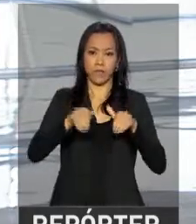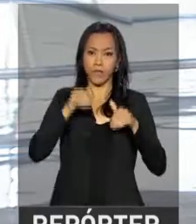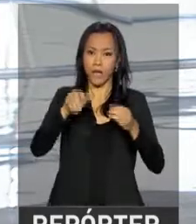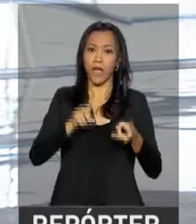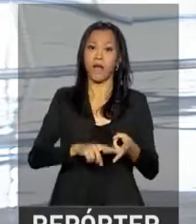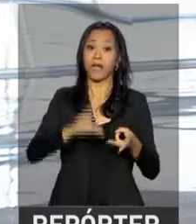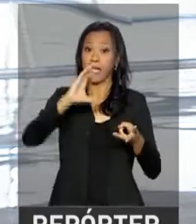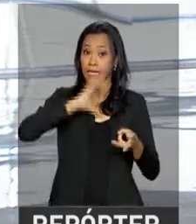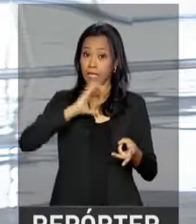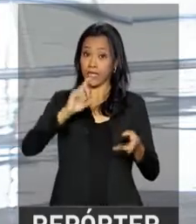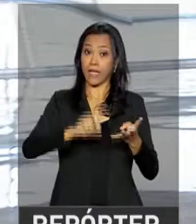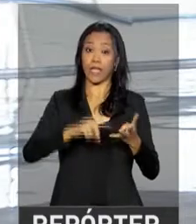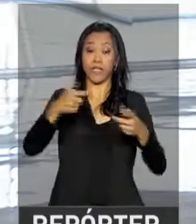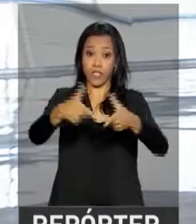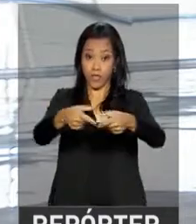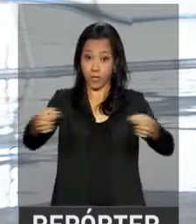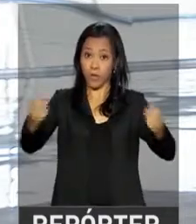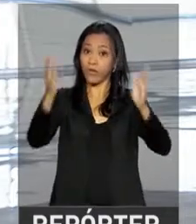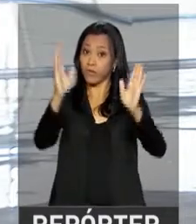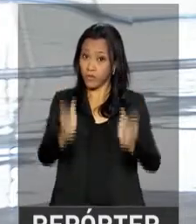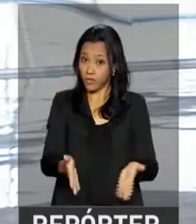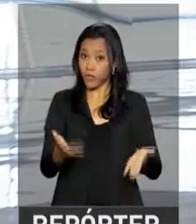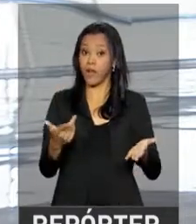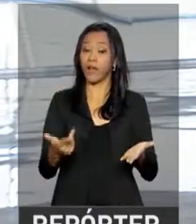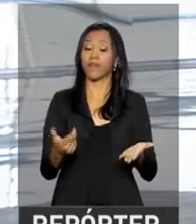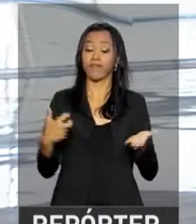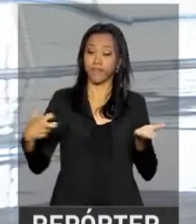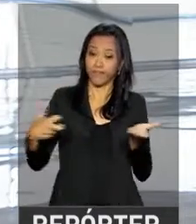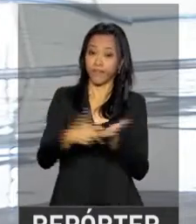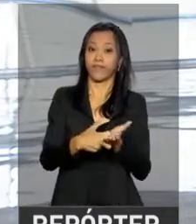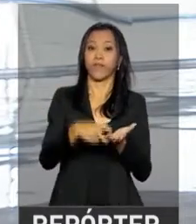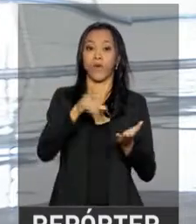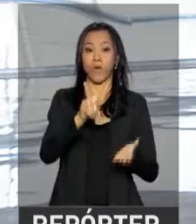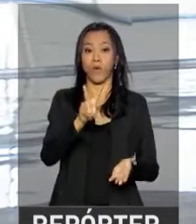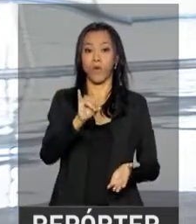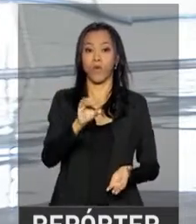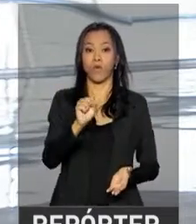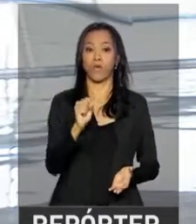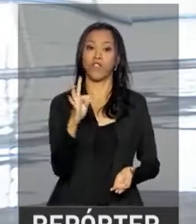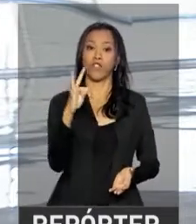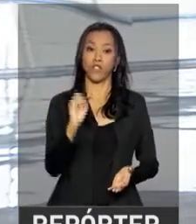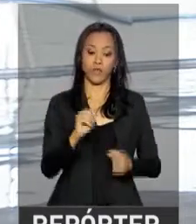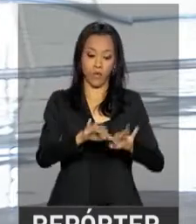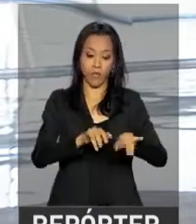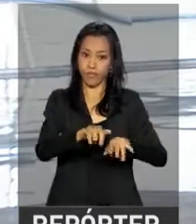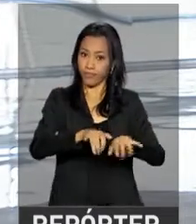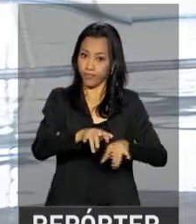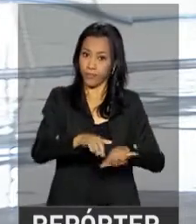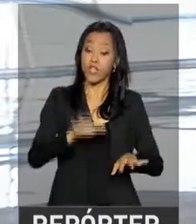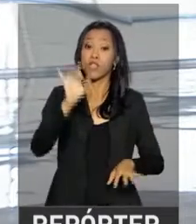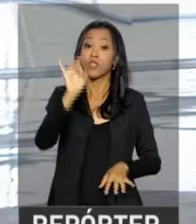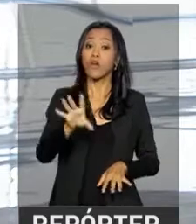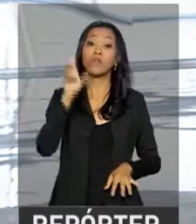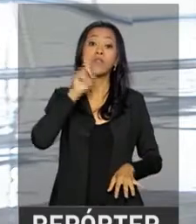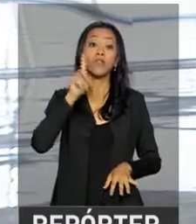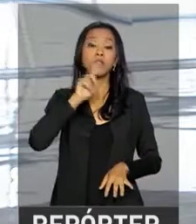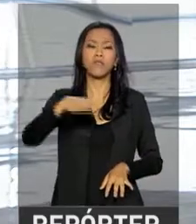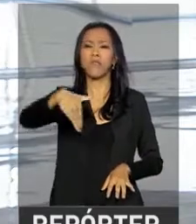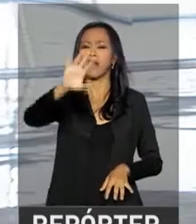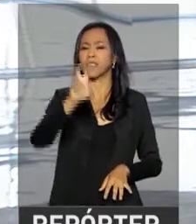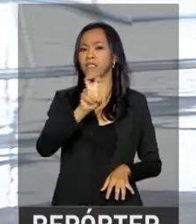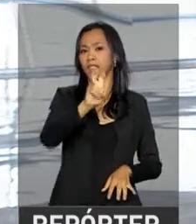Canadá e Japão já haviam sido beneficiados com a medida. Só dos Estados Unidos, por ano, mais de